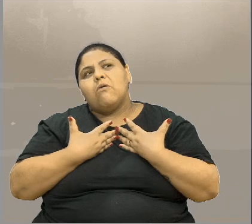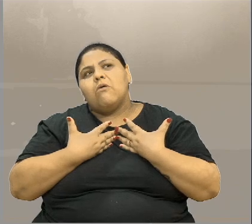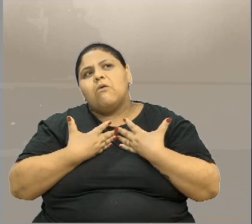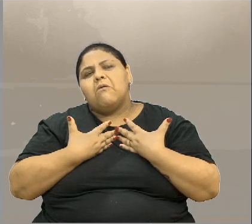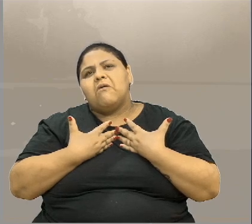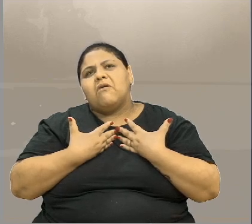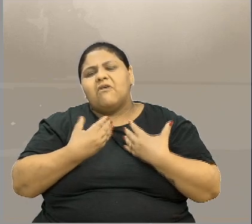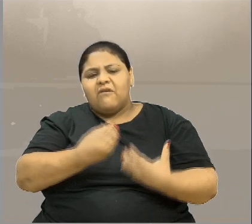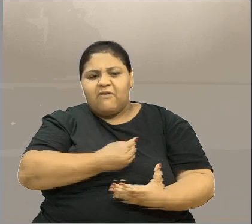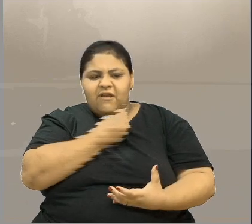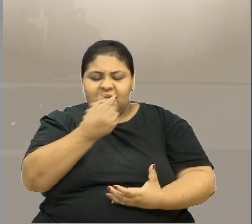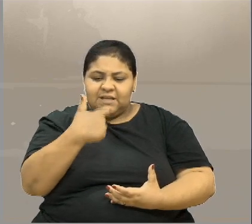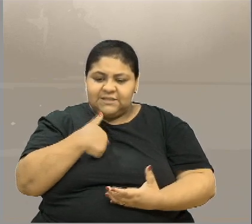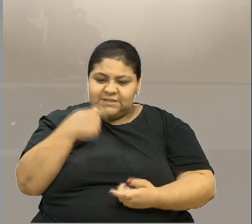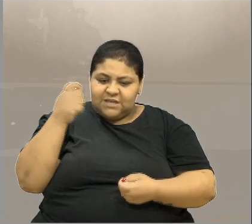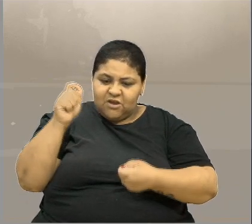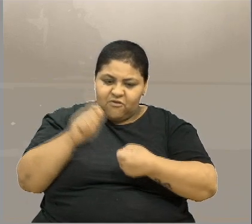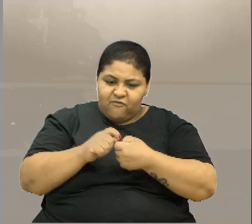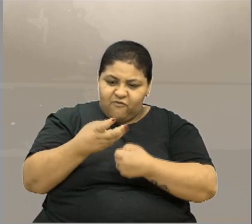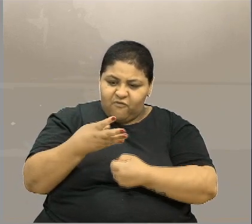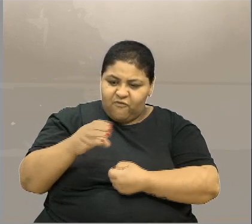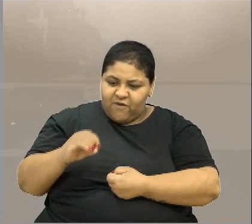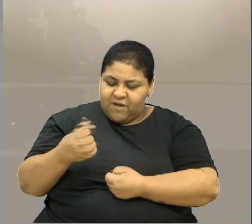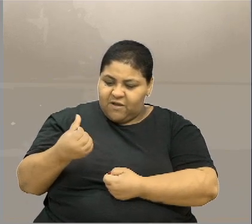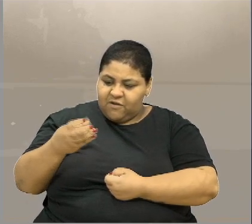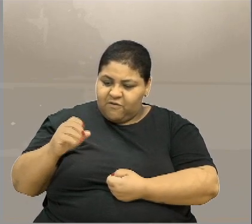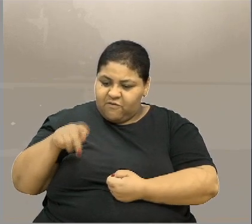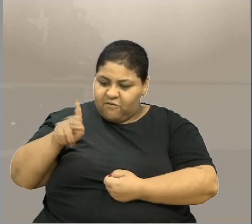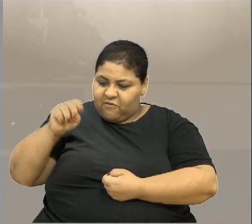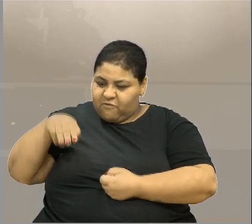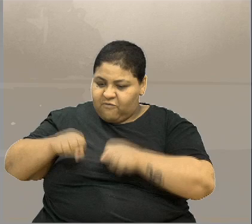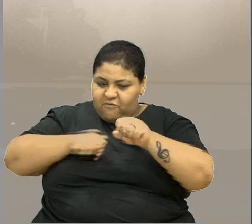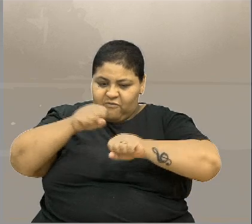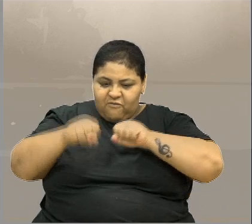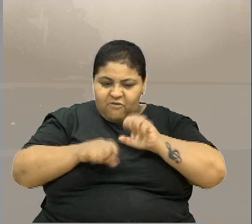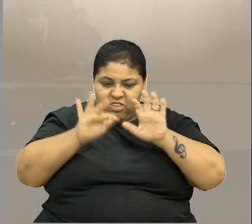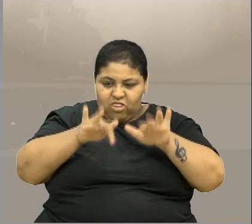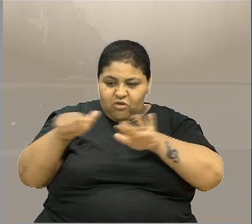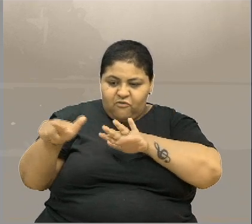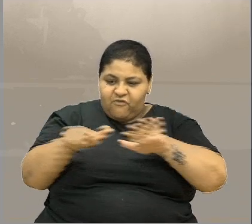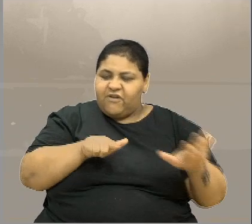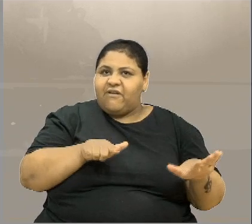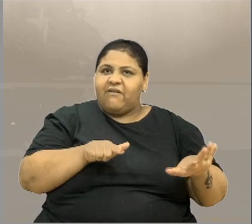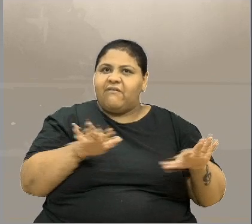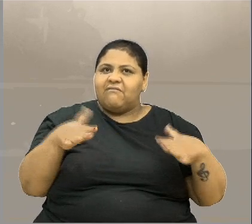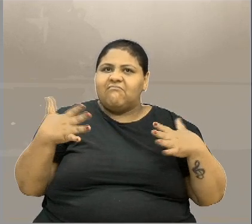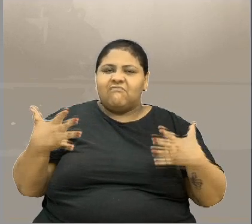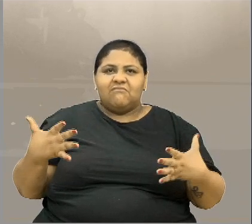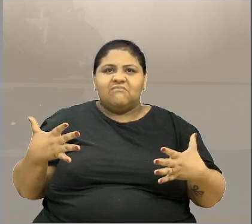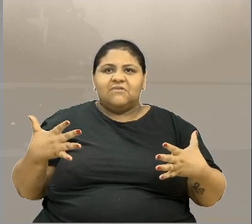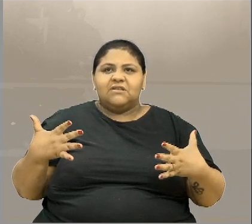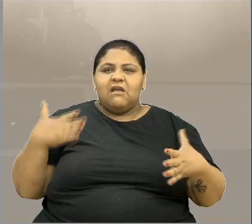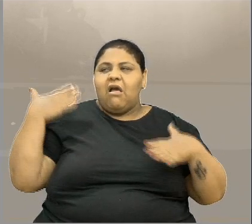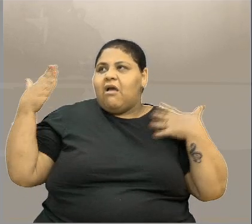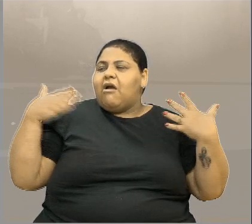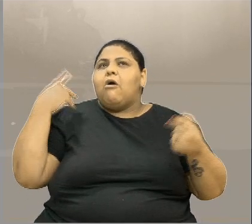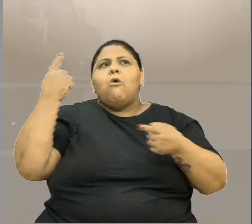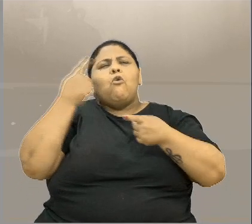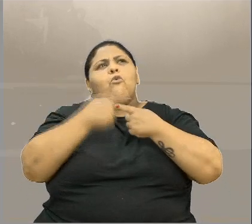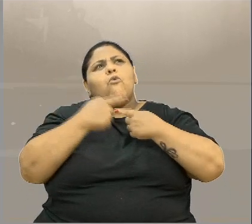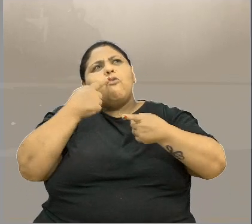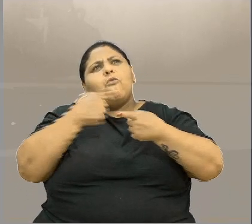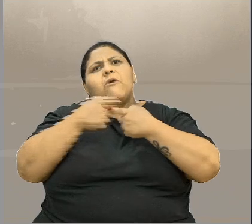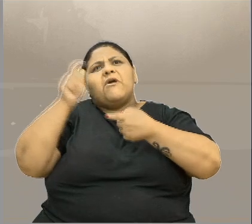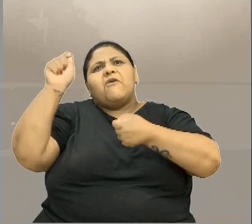vida, né, mas se eu faço 40, 60 quilômetros para pedalar num final de semana a lazer, né, por que é que eu